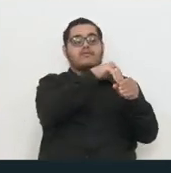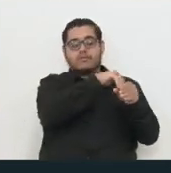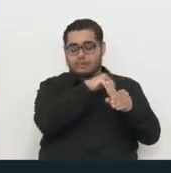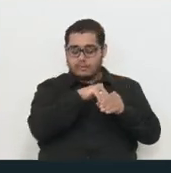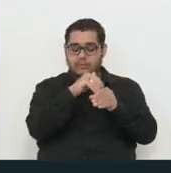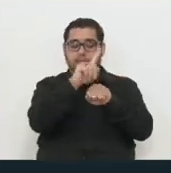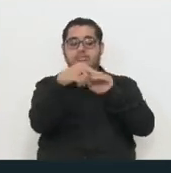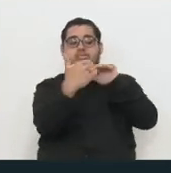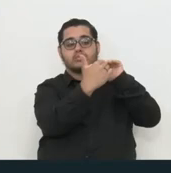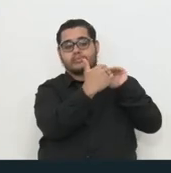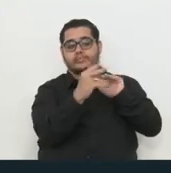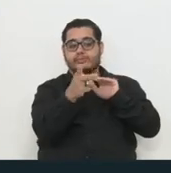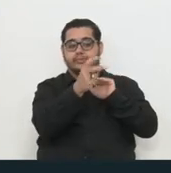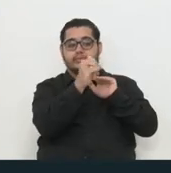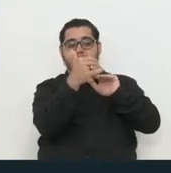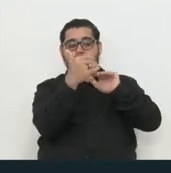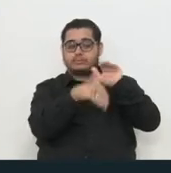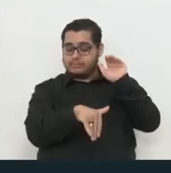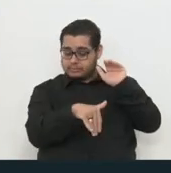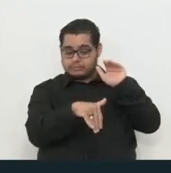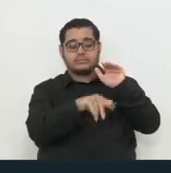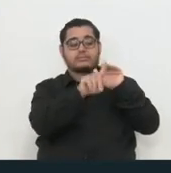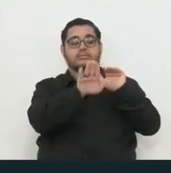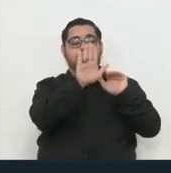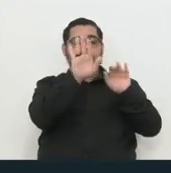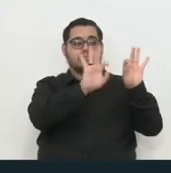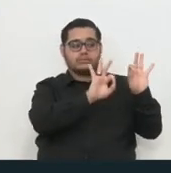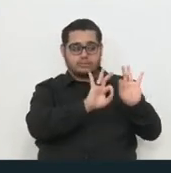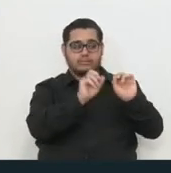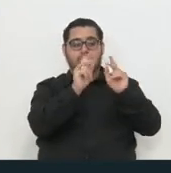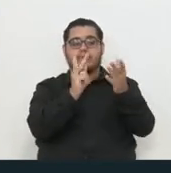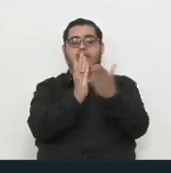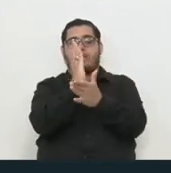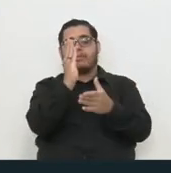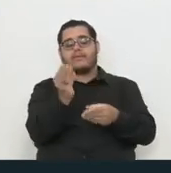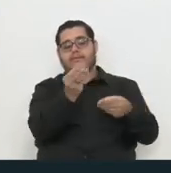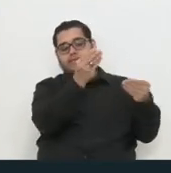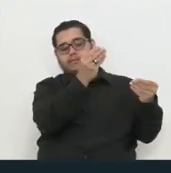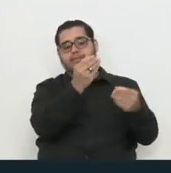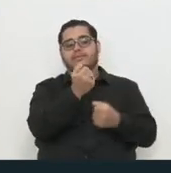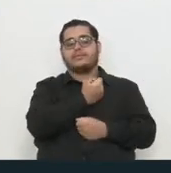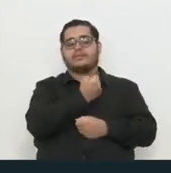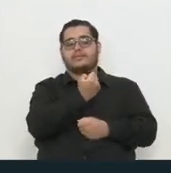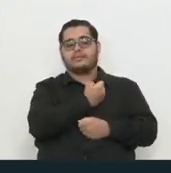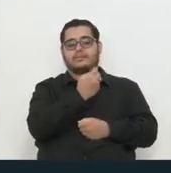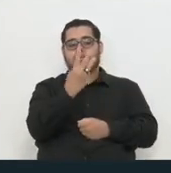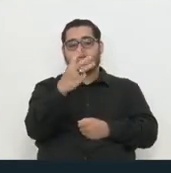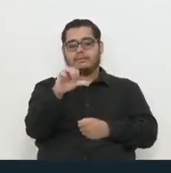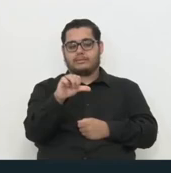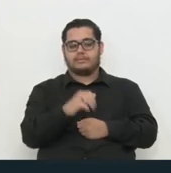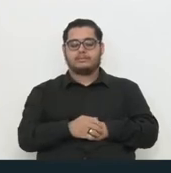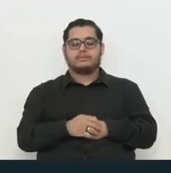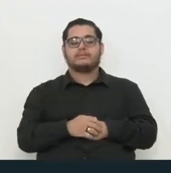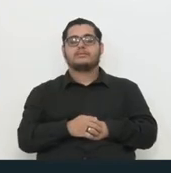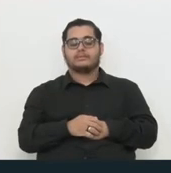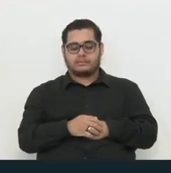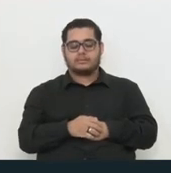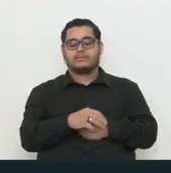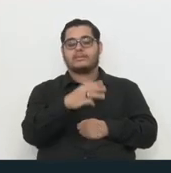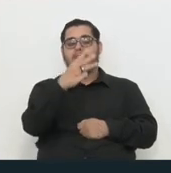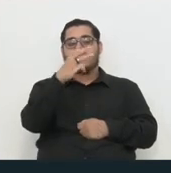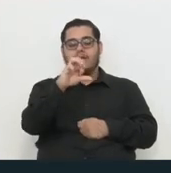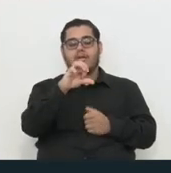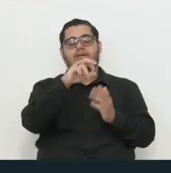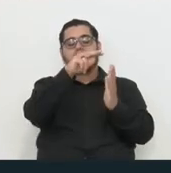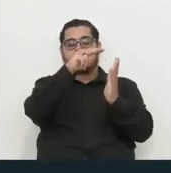favoráveis Como estão os contrário se manifestem encerrado a votação aprovado em carmice 39 e tem 39 leitura